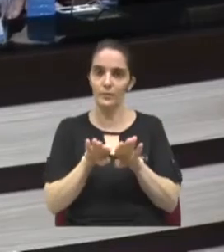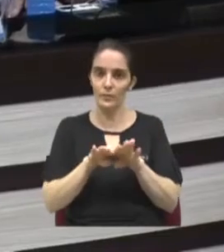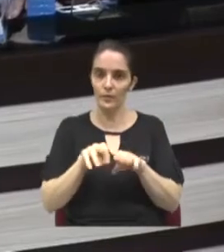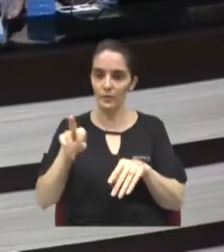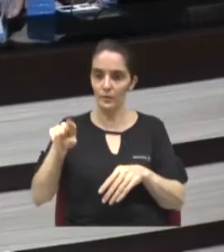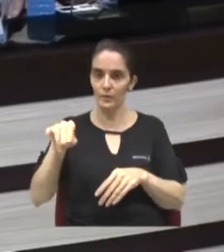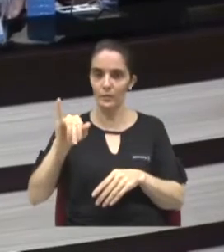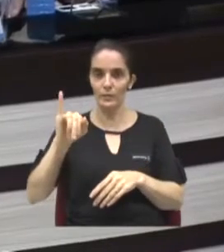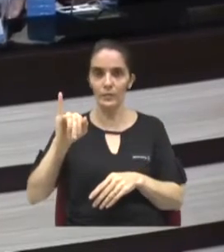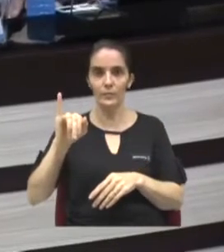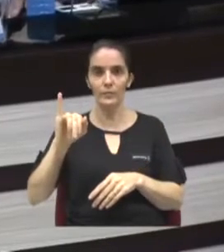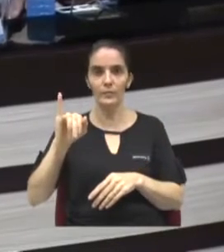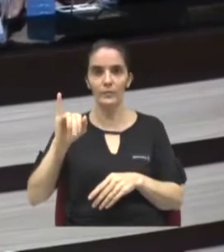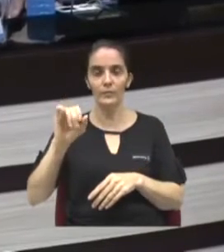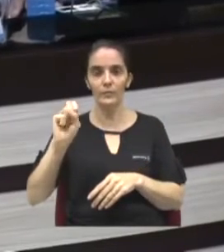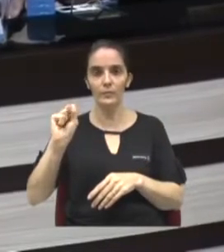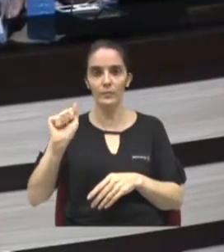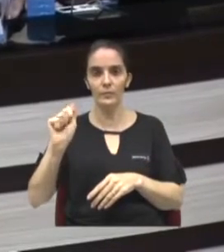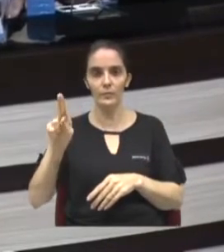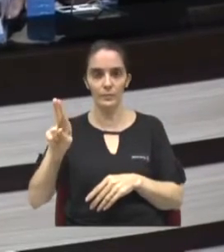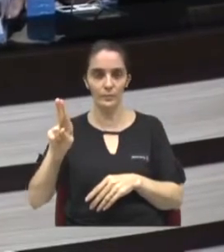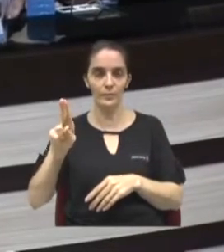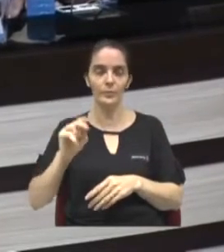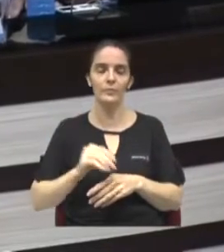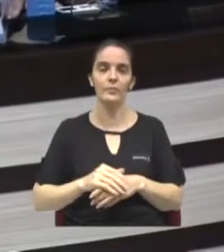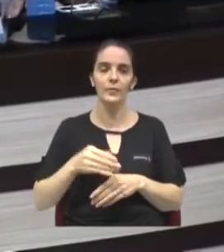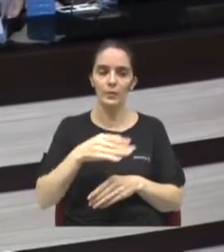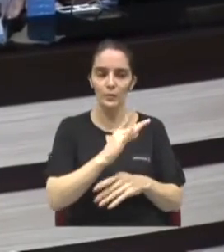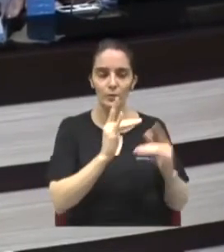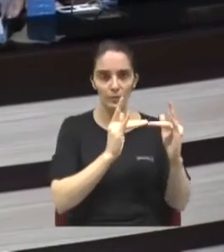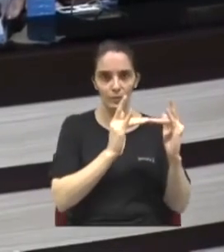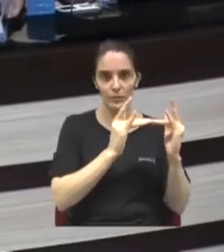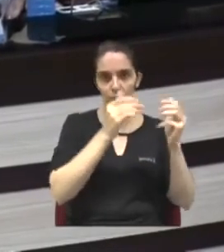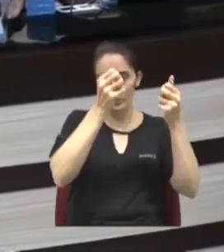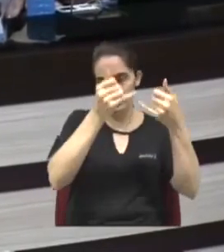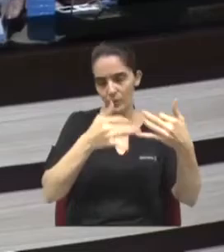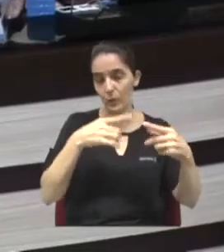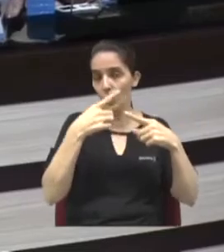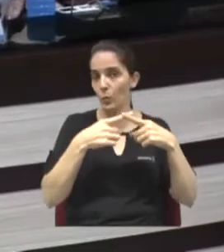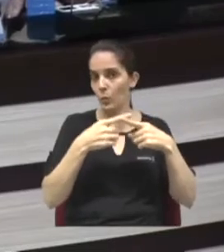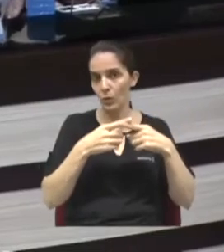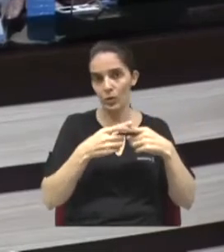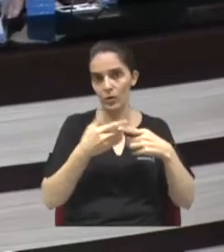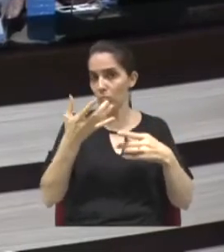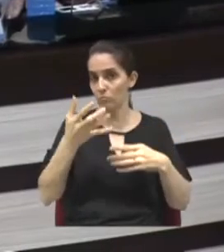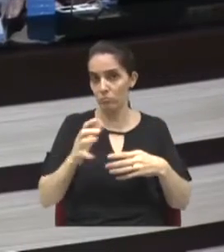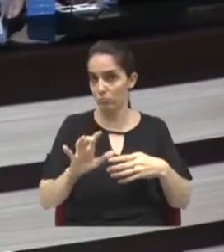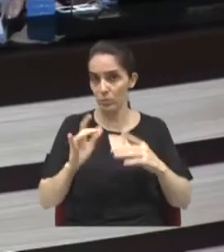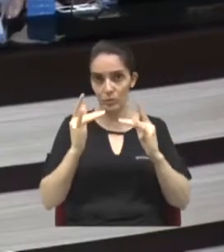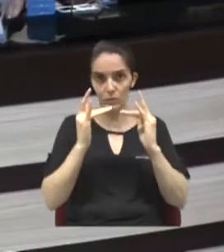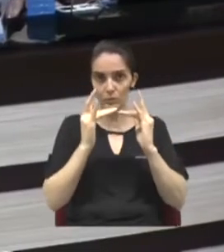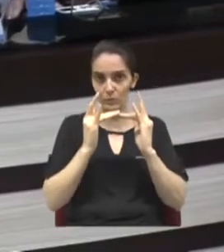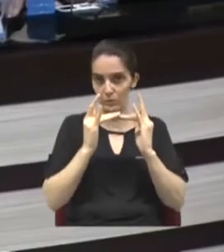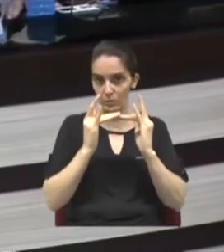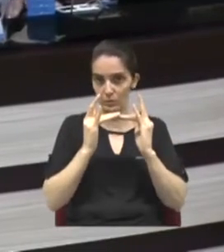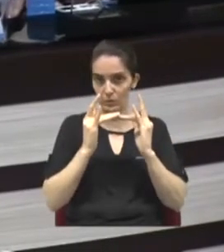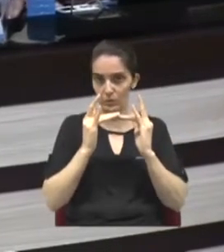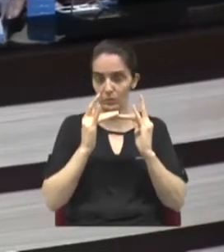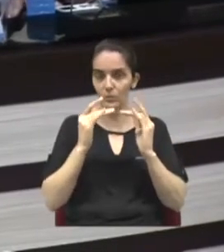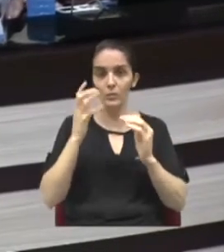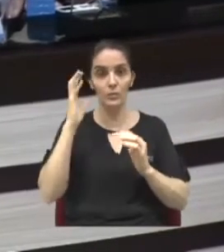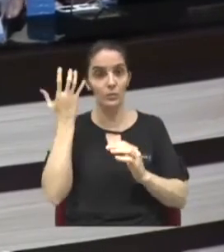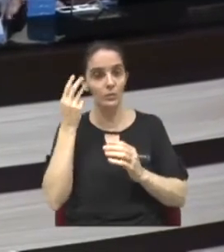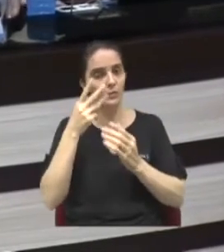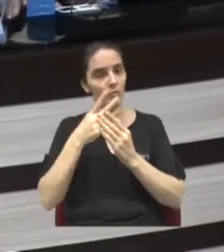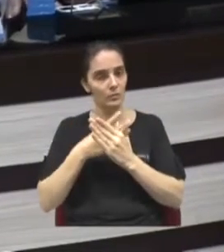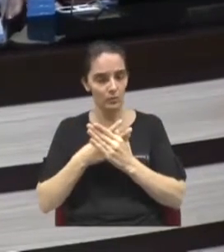tivemos com ele no velório, e ele fez a explicação, o porquê de não estar o velório ter sido